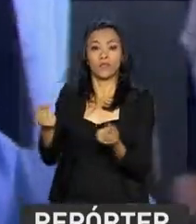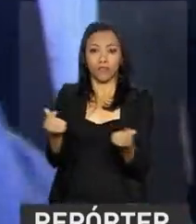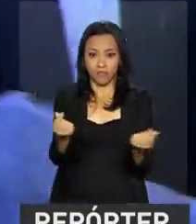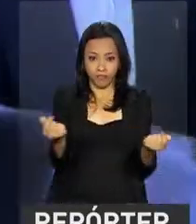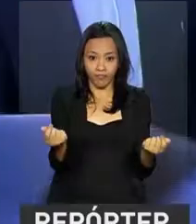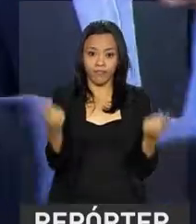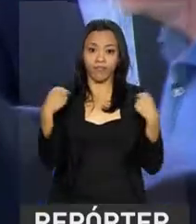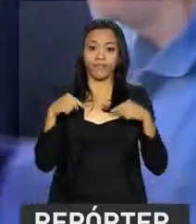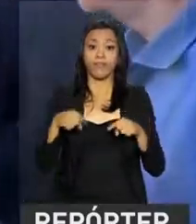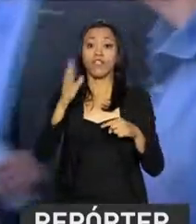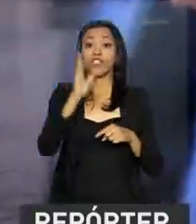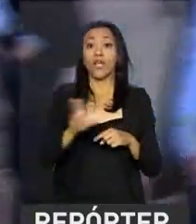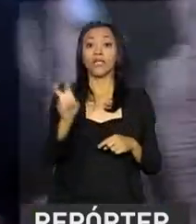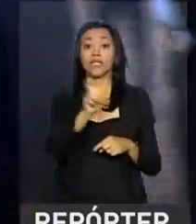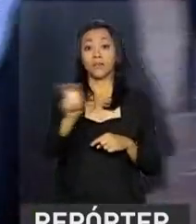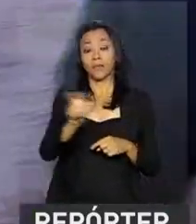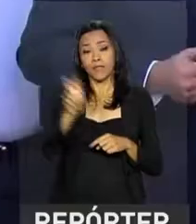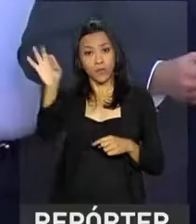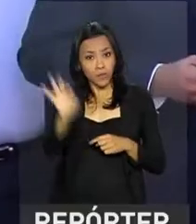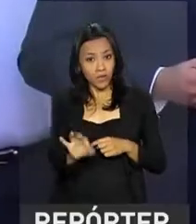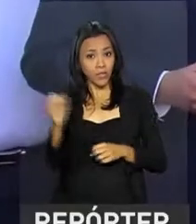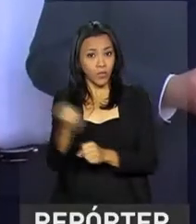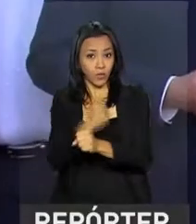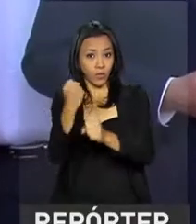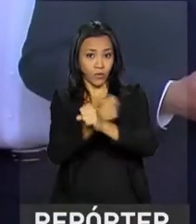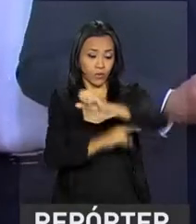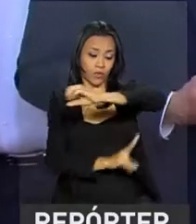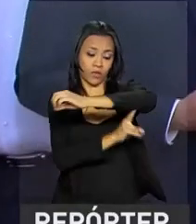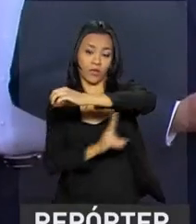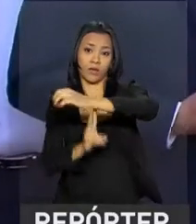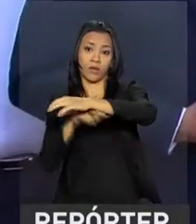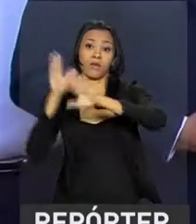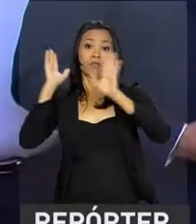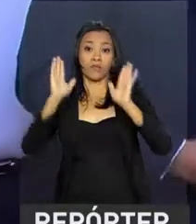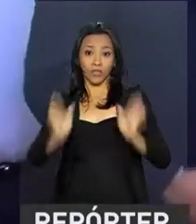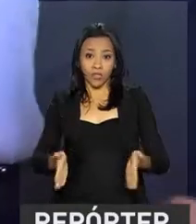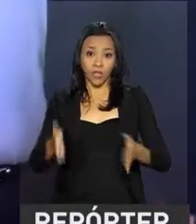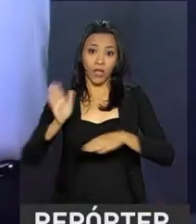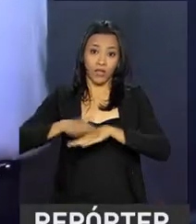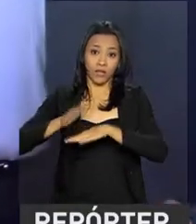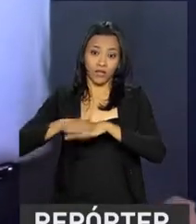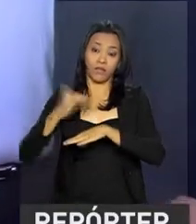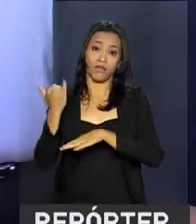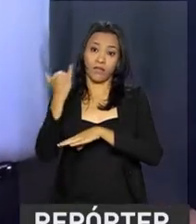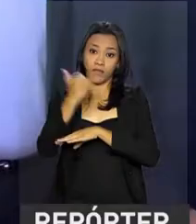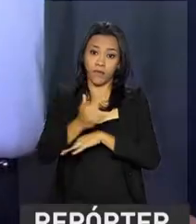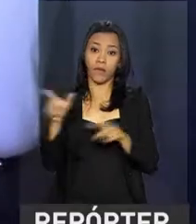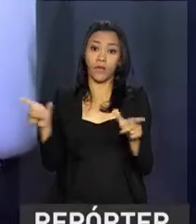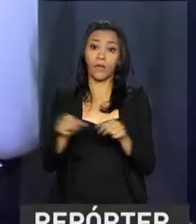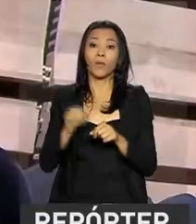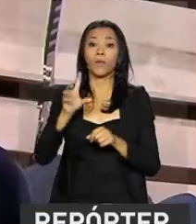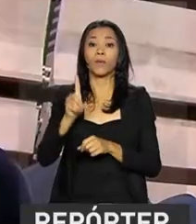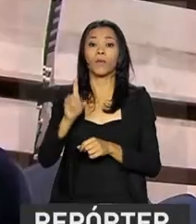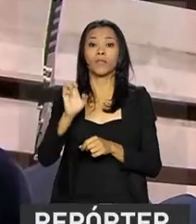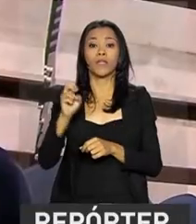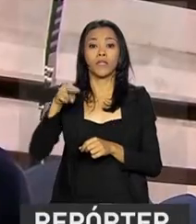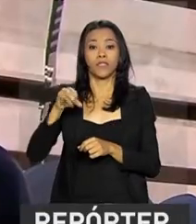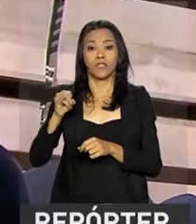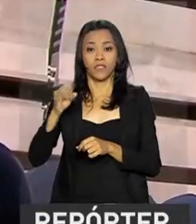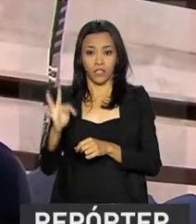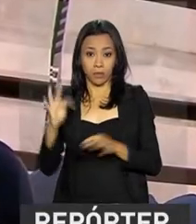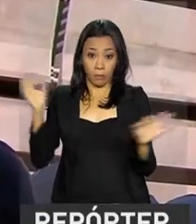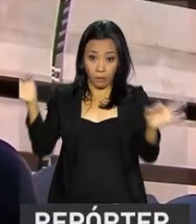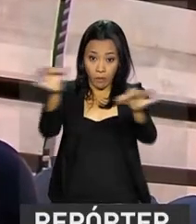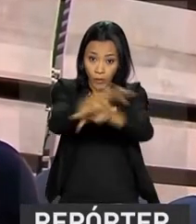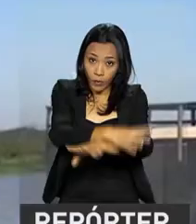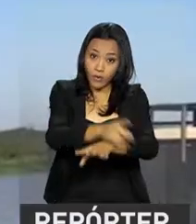com 55% de execução, segundo o Departamento Nacional de Infraestrutura de Transportes, o DENIT. Quando pronta,